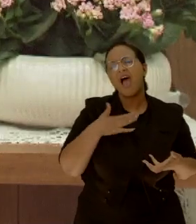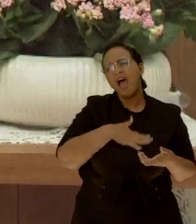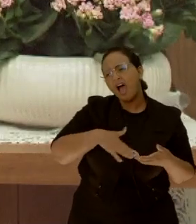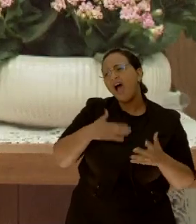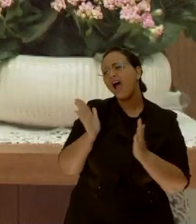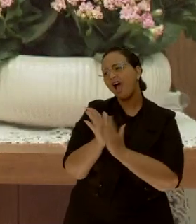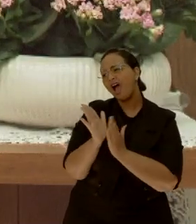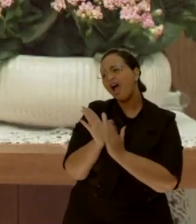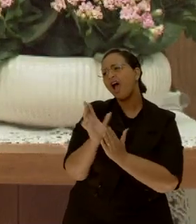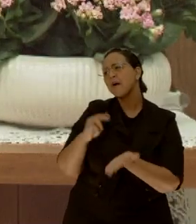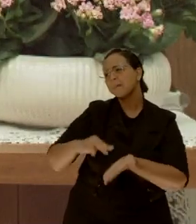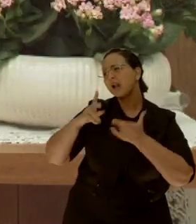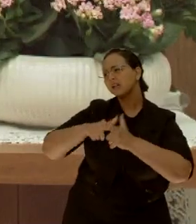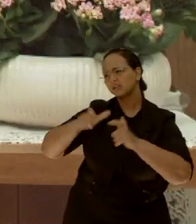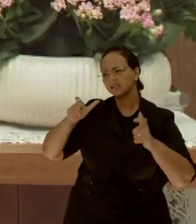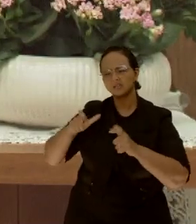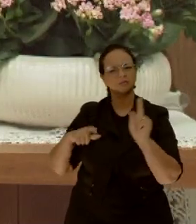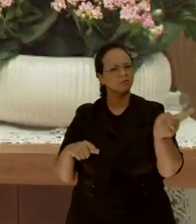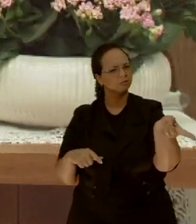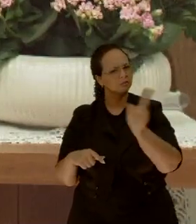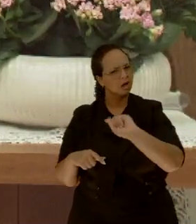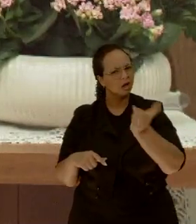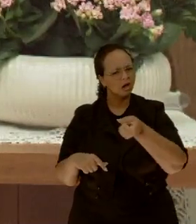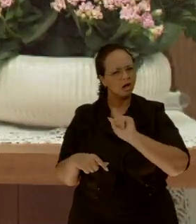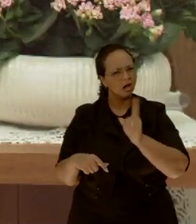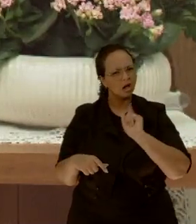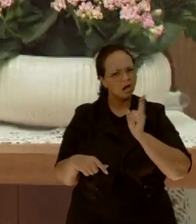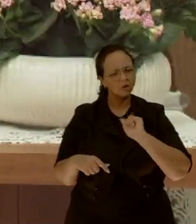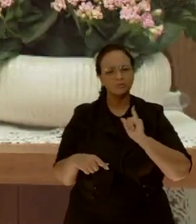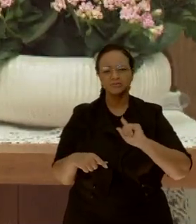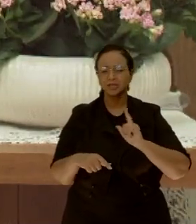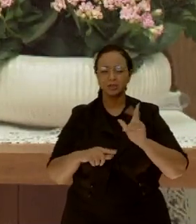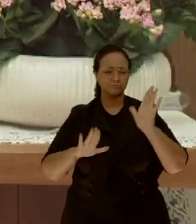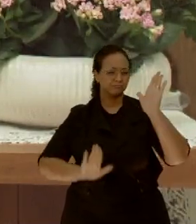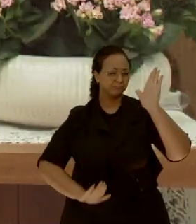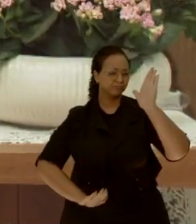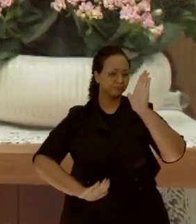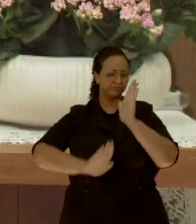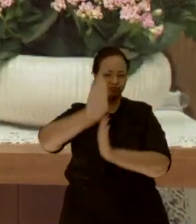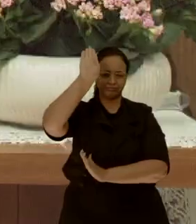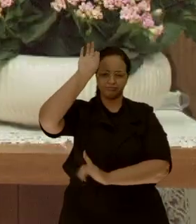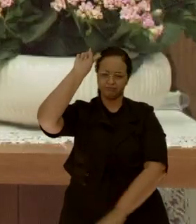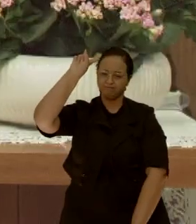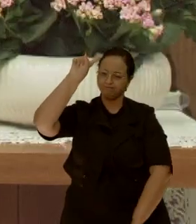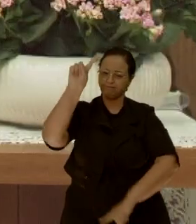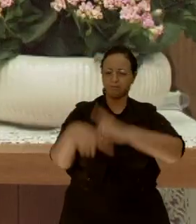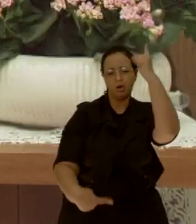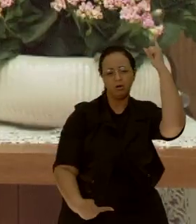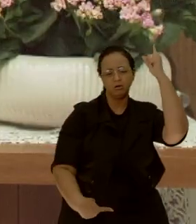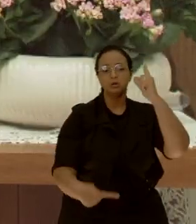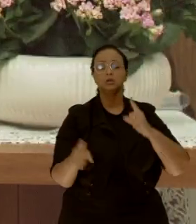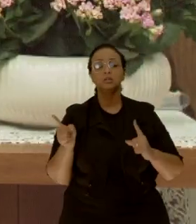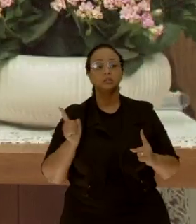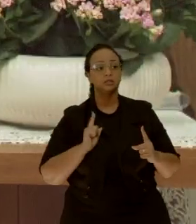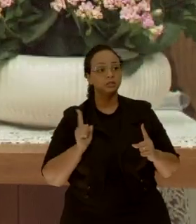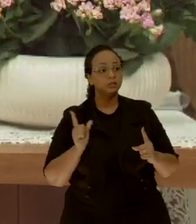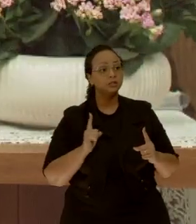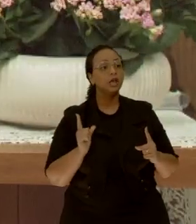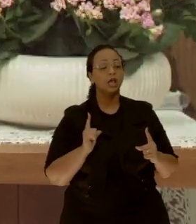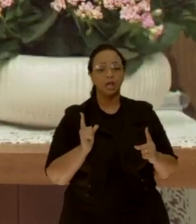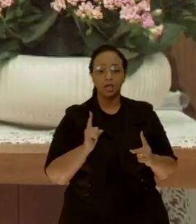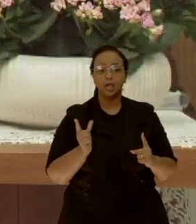televisão. Que deu um salto que nenhuma. Estamos procurados por todos